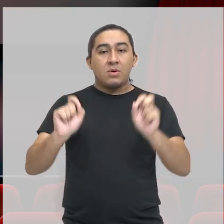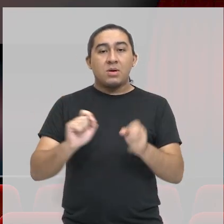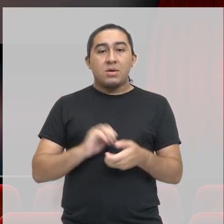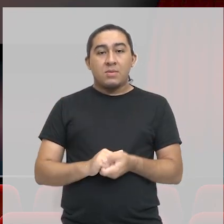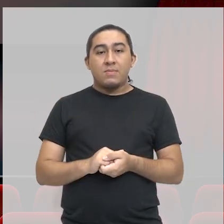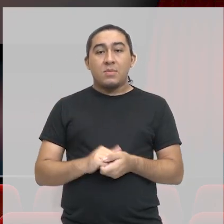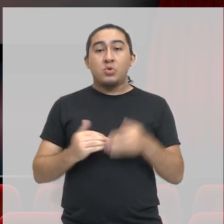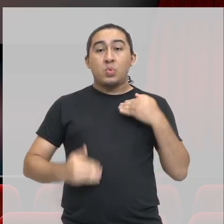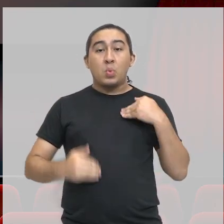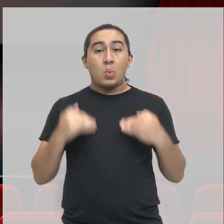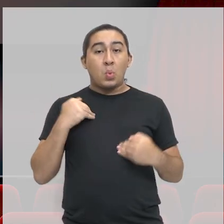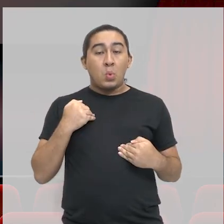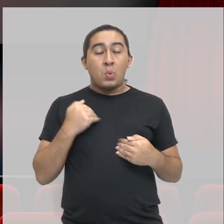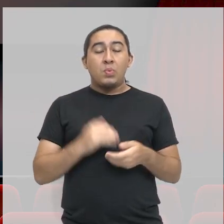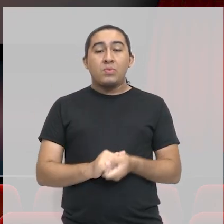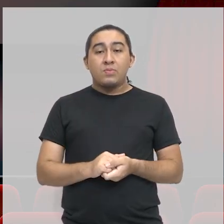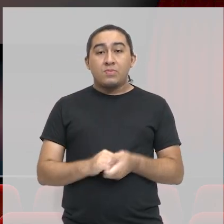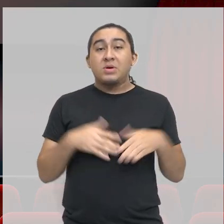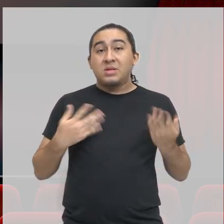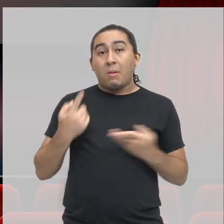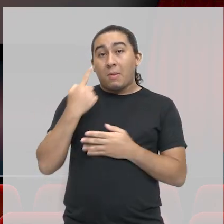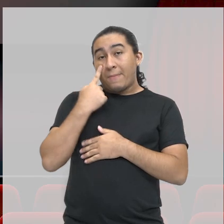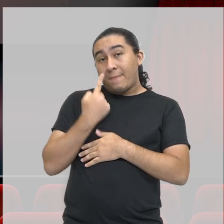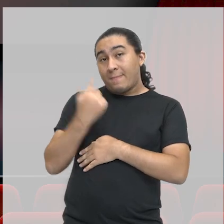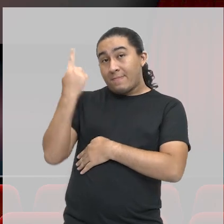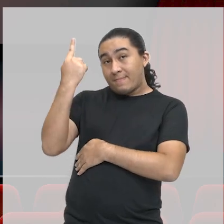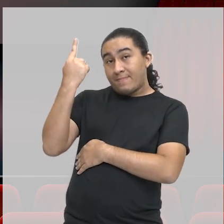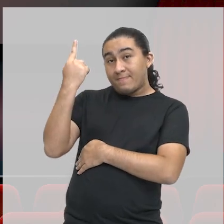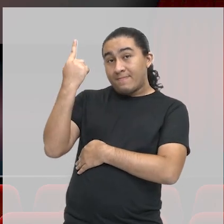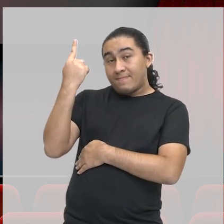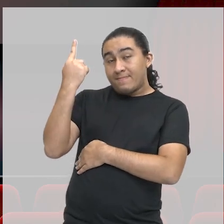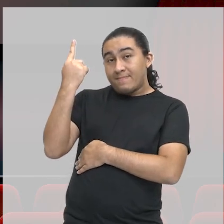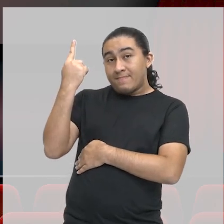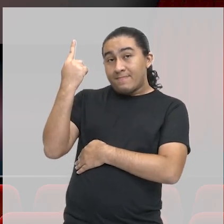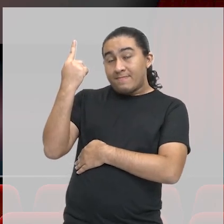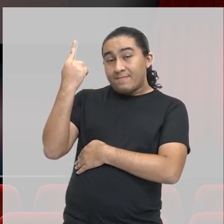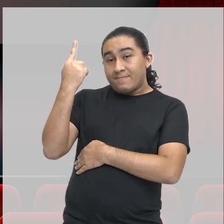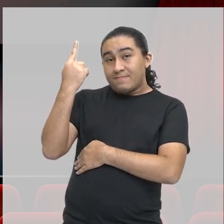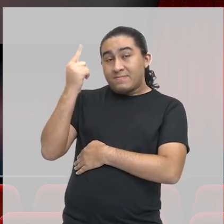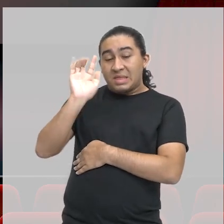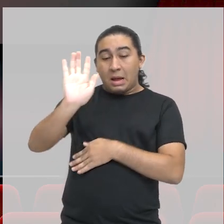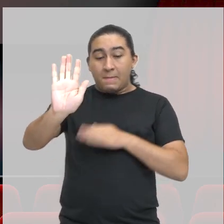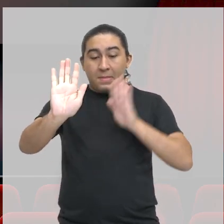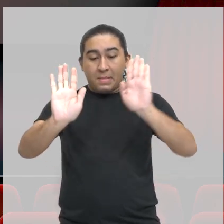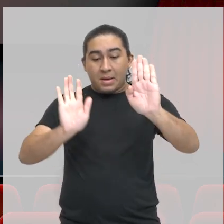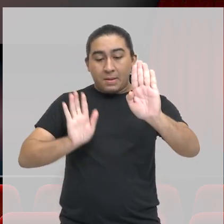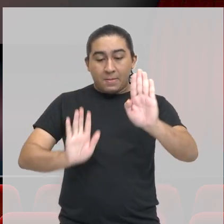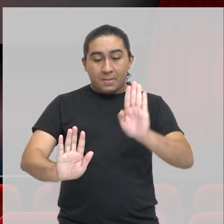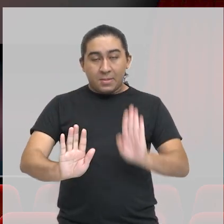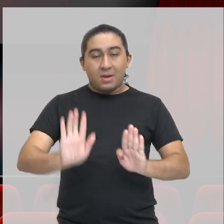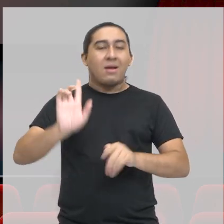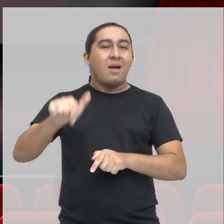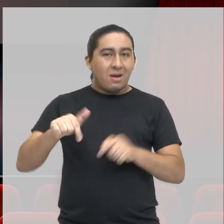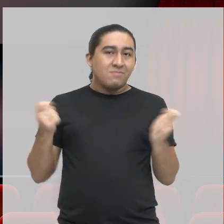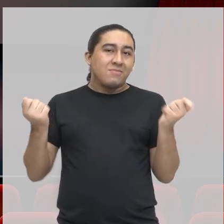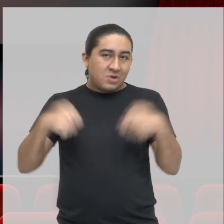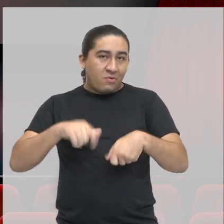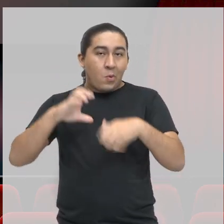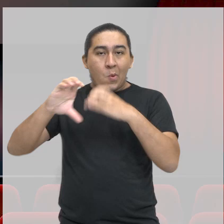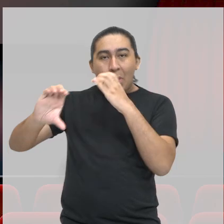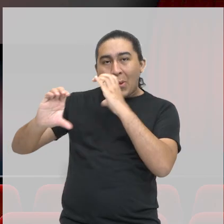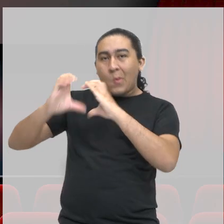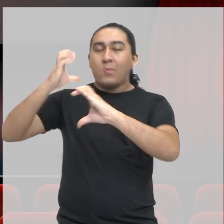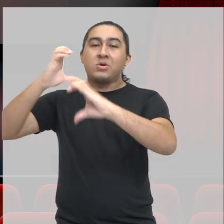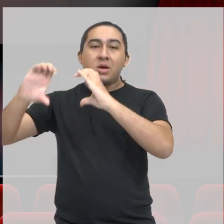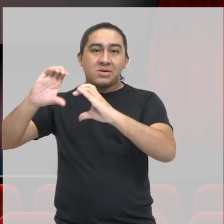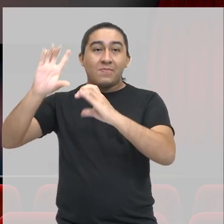do corpo. Então, a mímica é uma das formas mais puras de comunicação no teatro. Então,